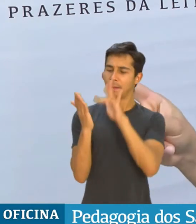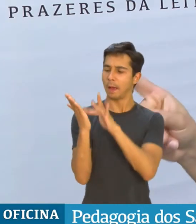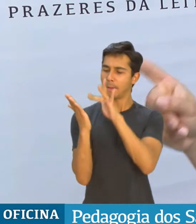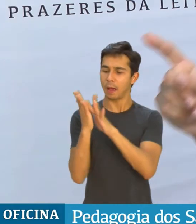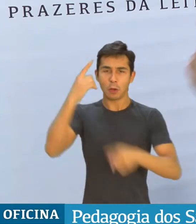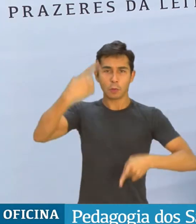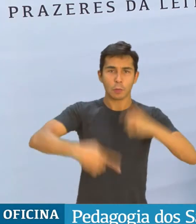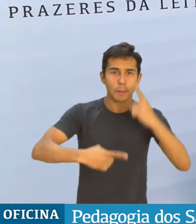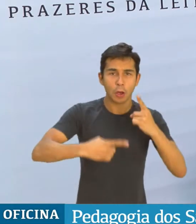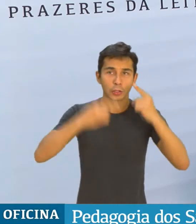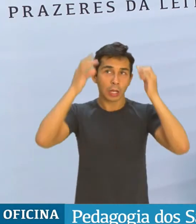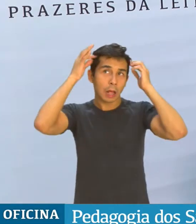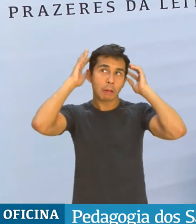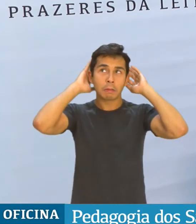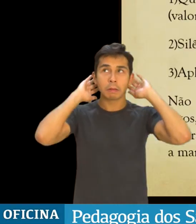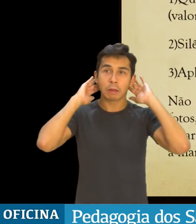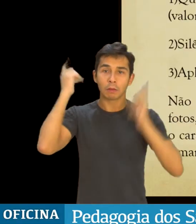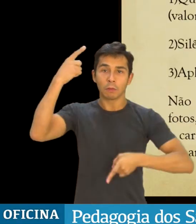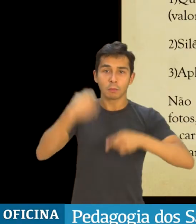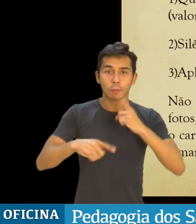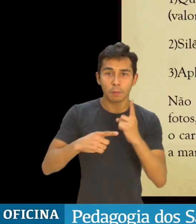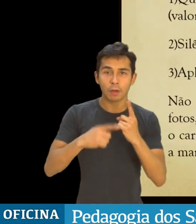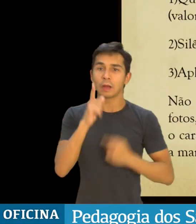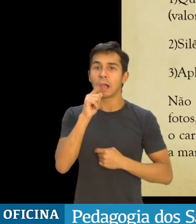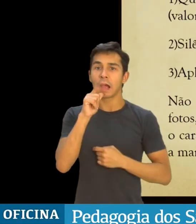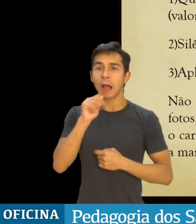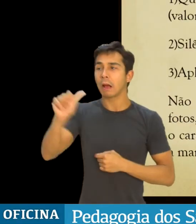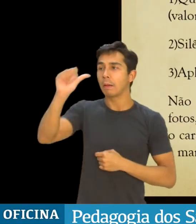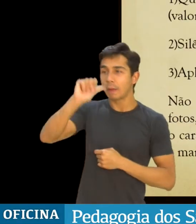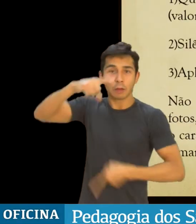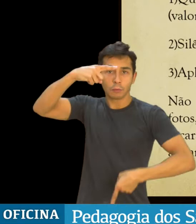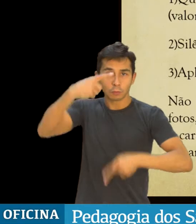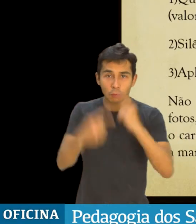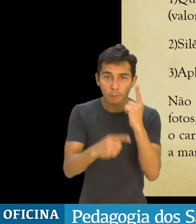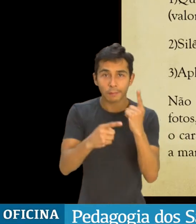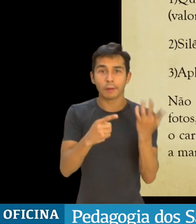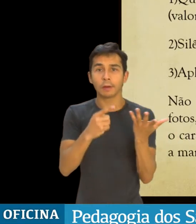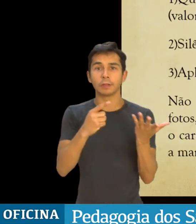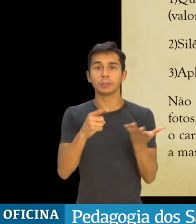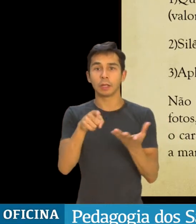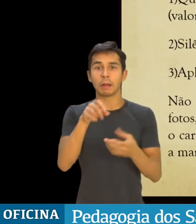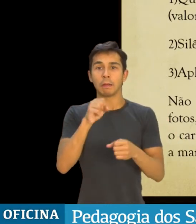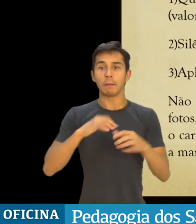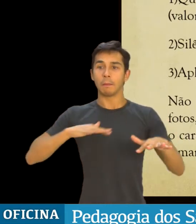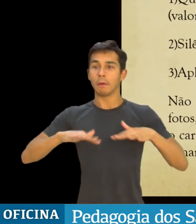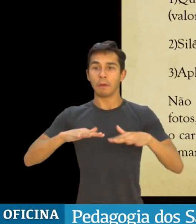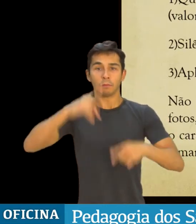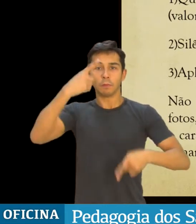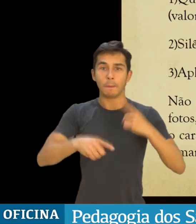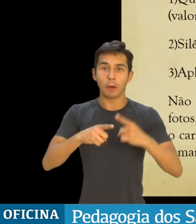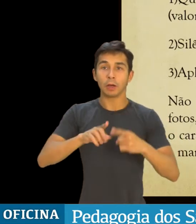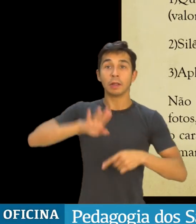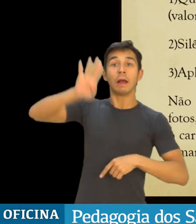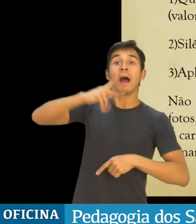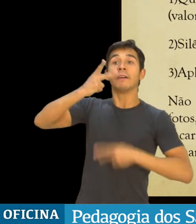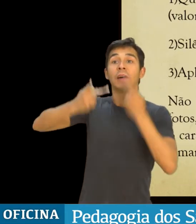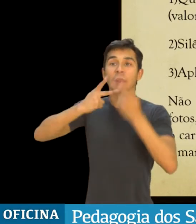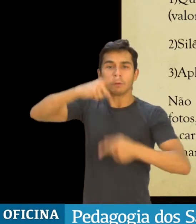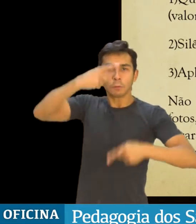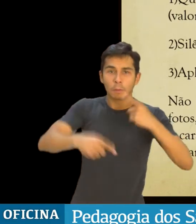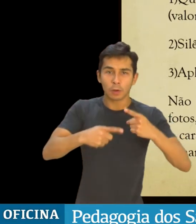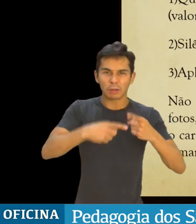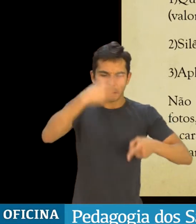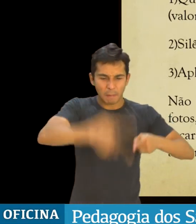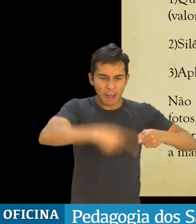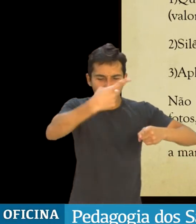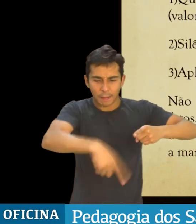no cabelo, não quero que bebe água, não quero que respira, não quero que levanta a mão, e aí acaba